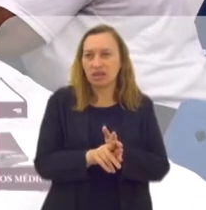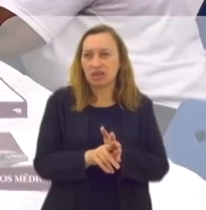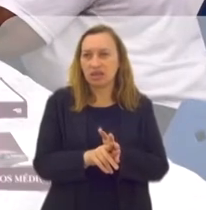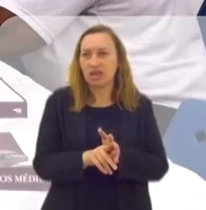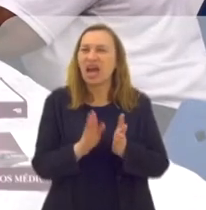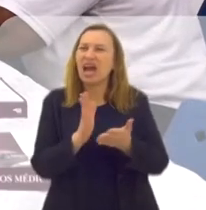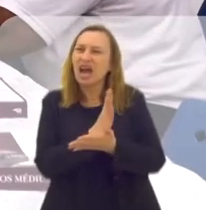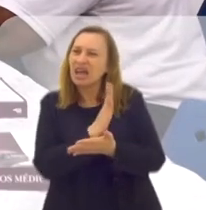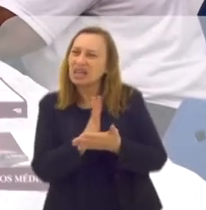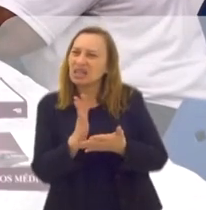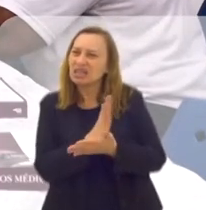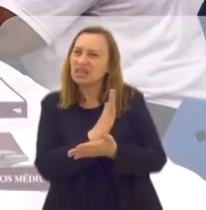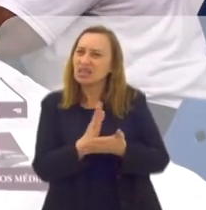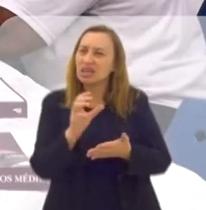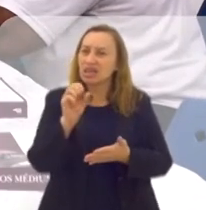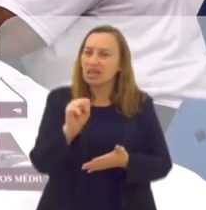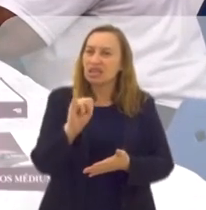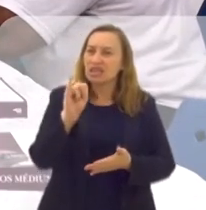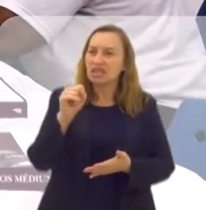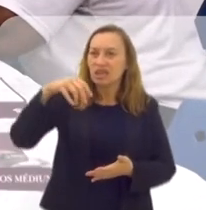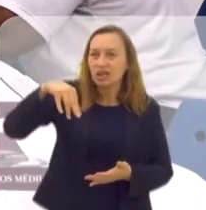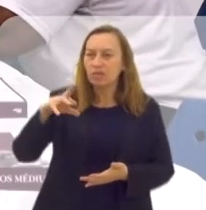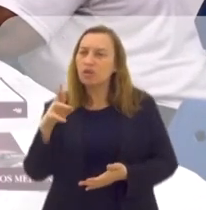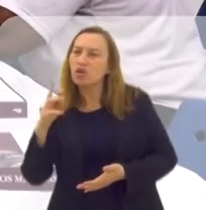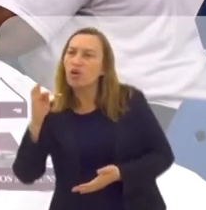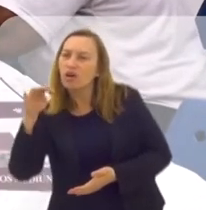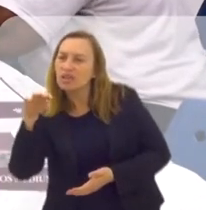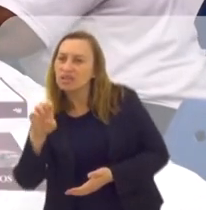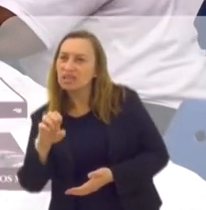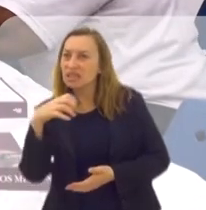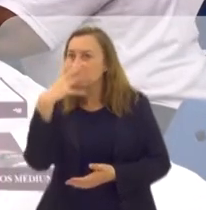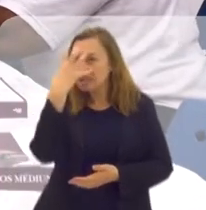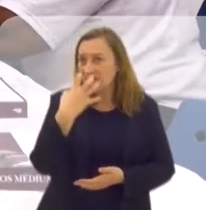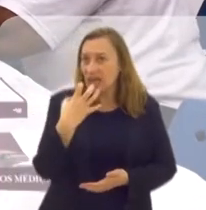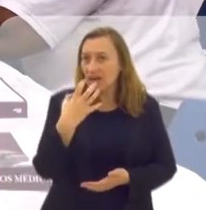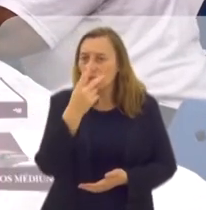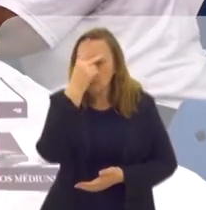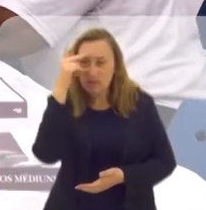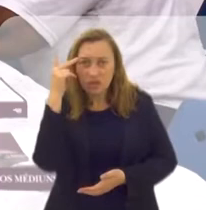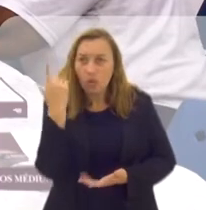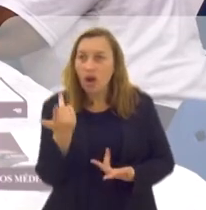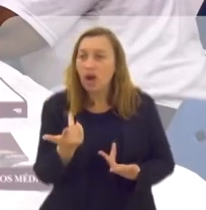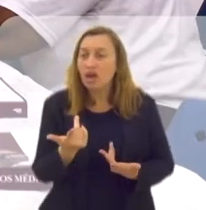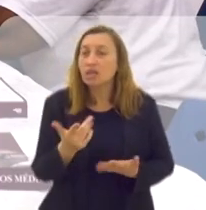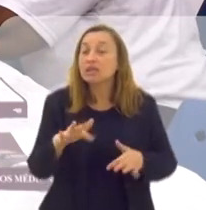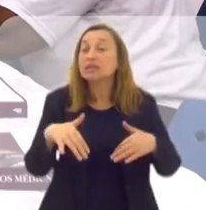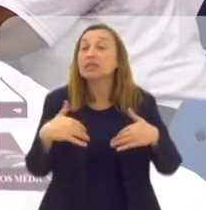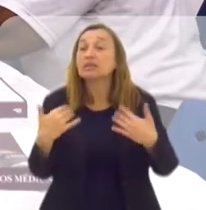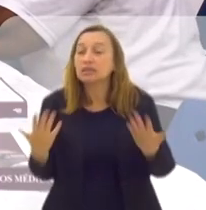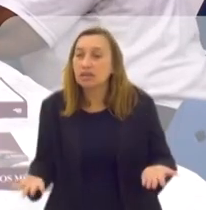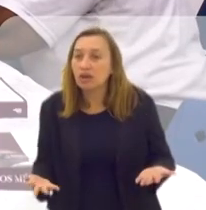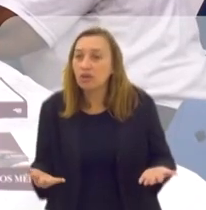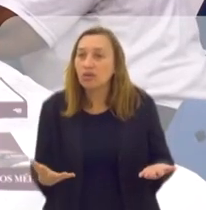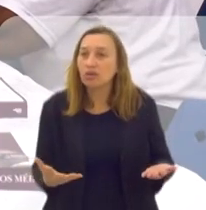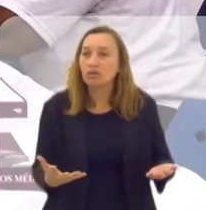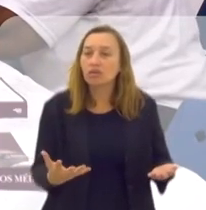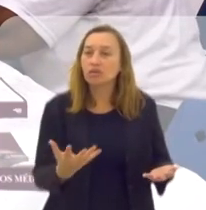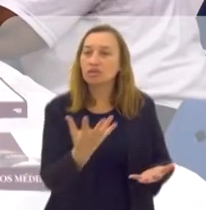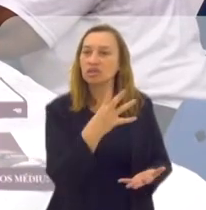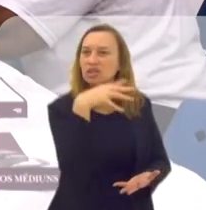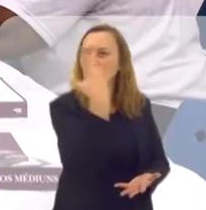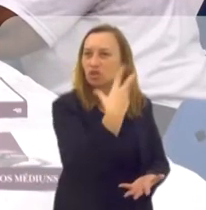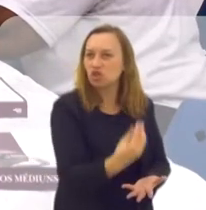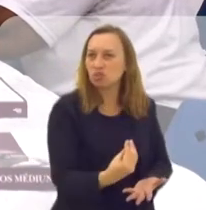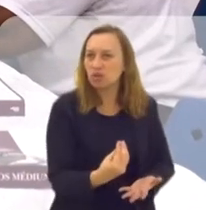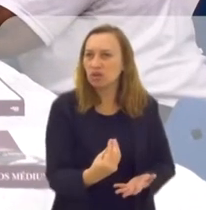em que há uma, muitas vezes uma simbiose grave com aquele indivíduo. Então, quando a gente traz ele na